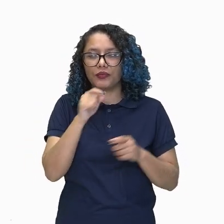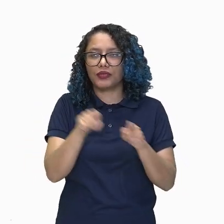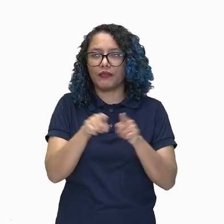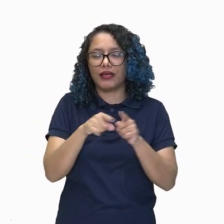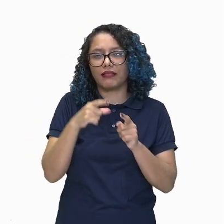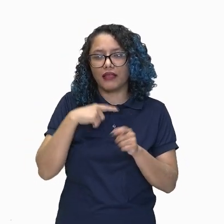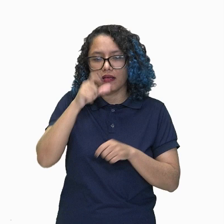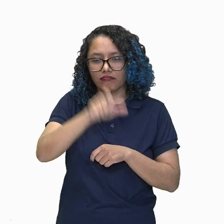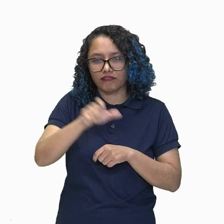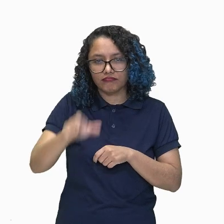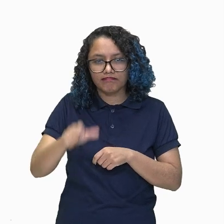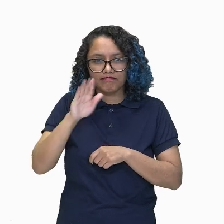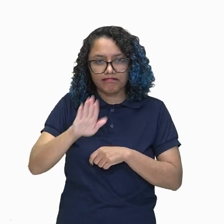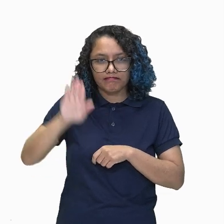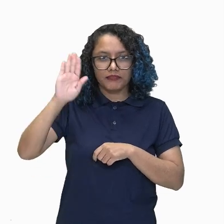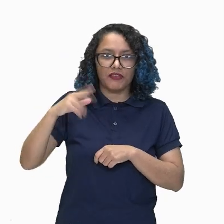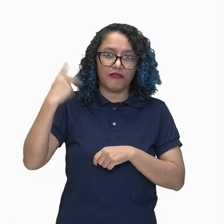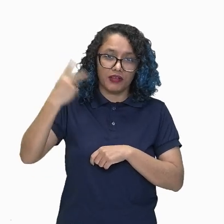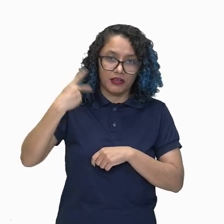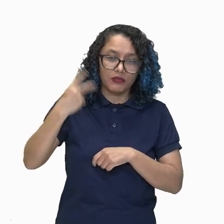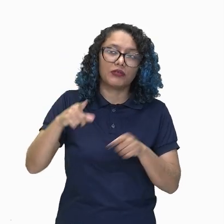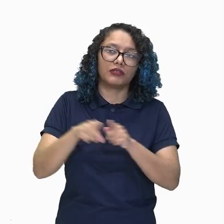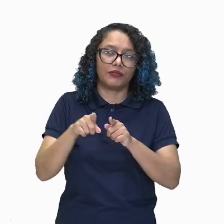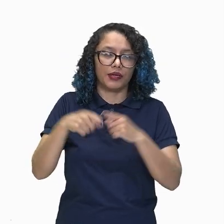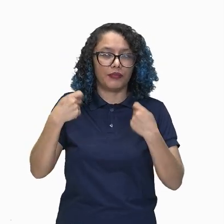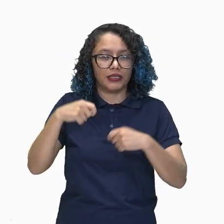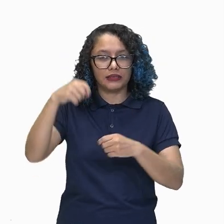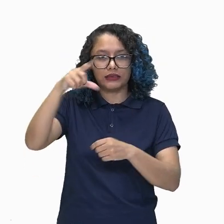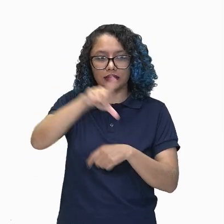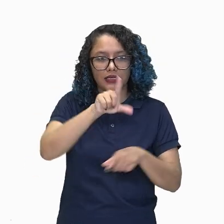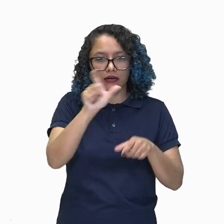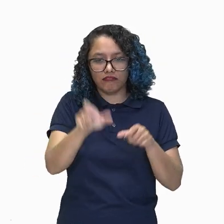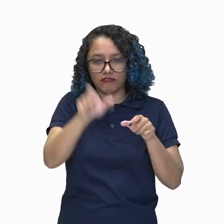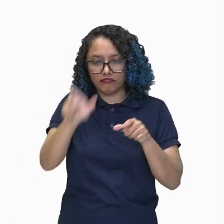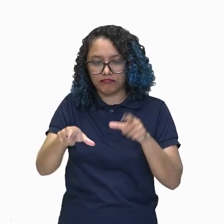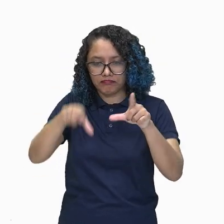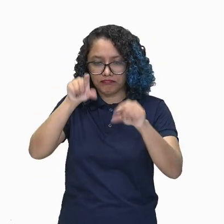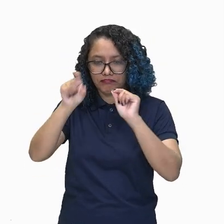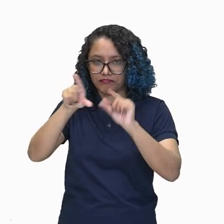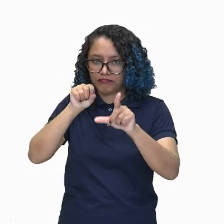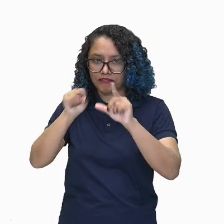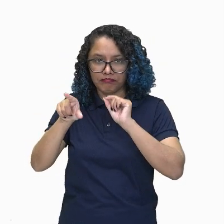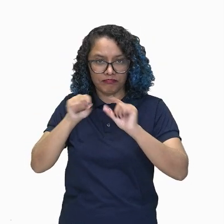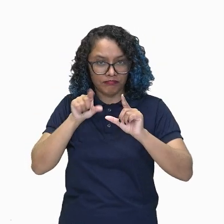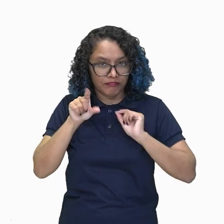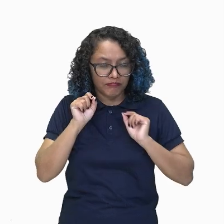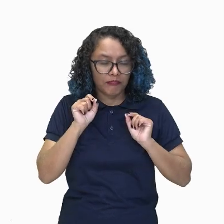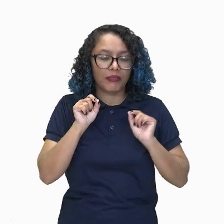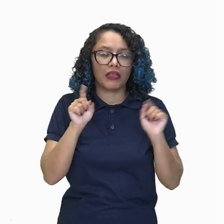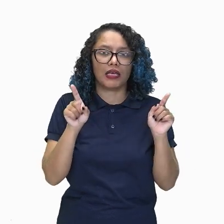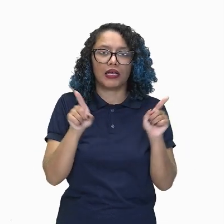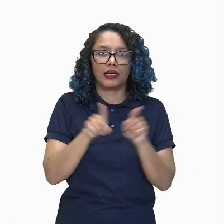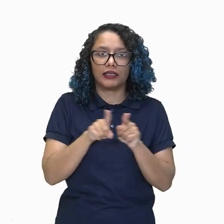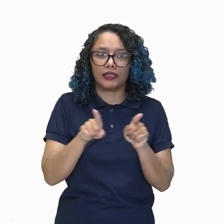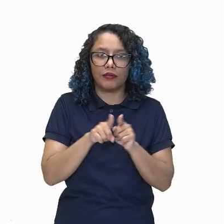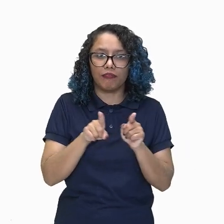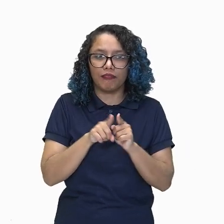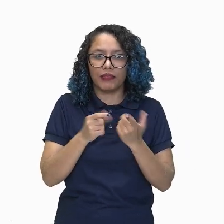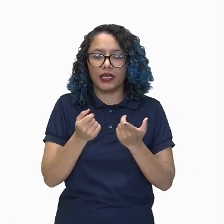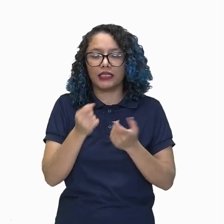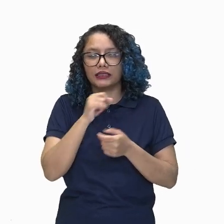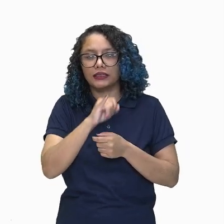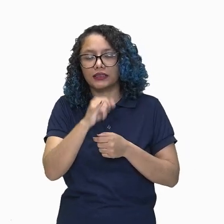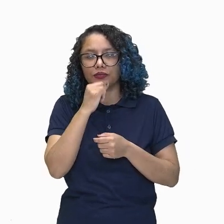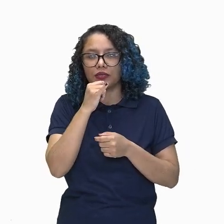exemplo, também precisa se escolher os vereadores, né? E quando é uma propaganda